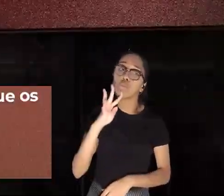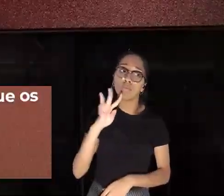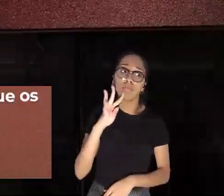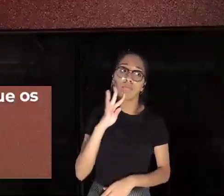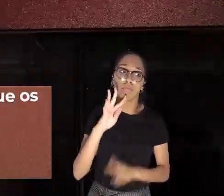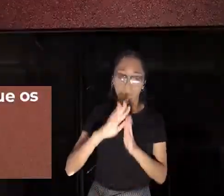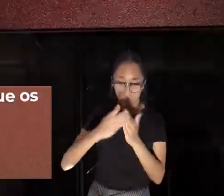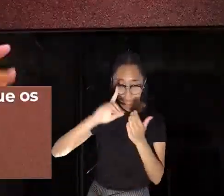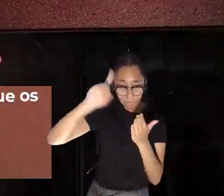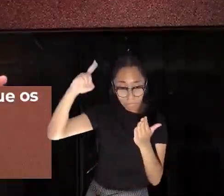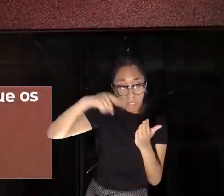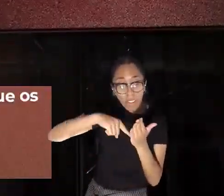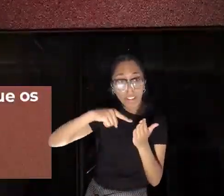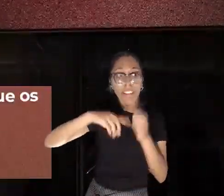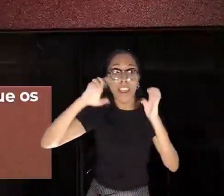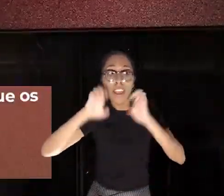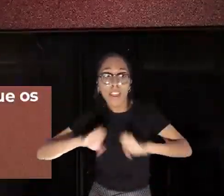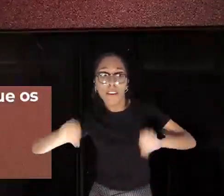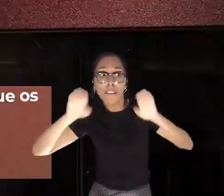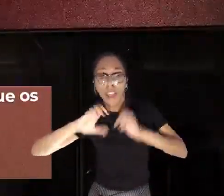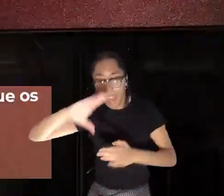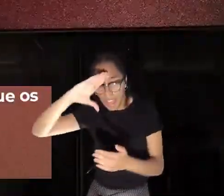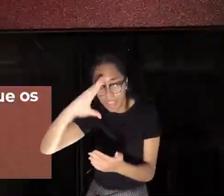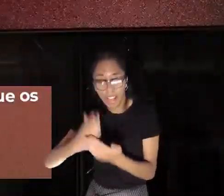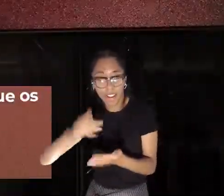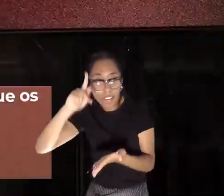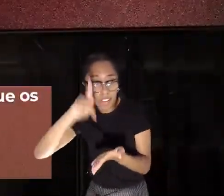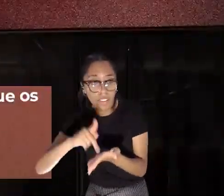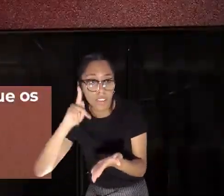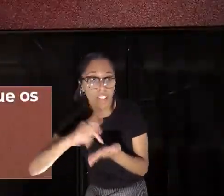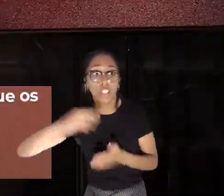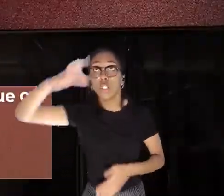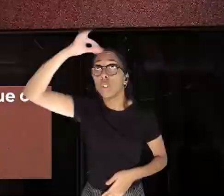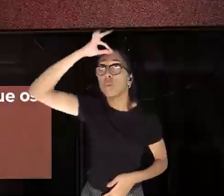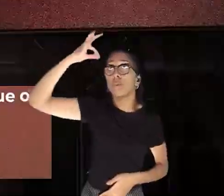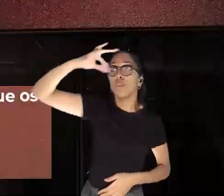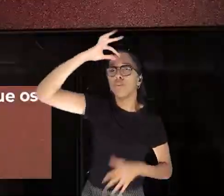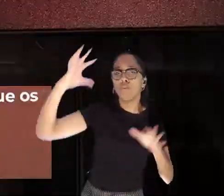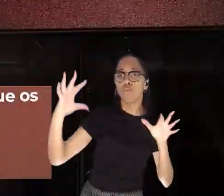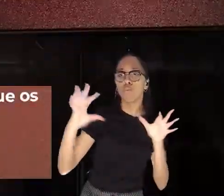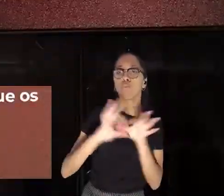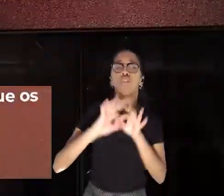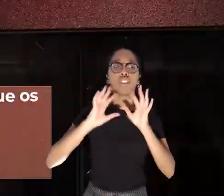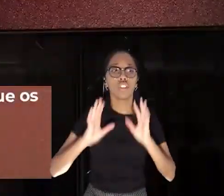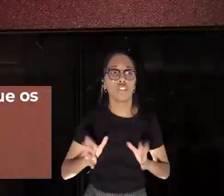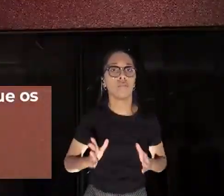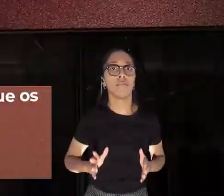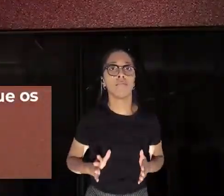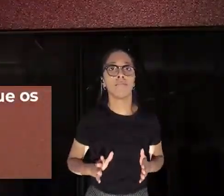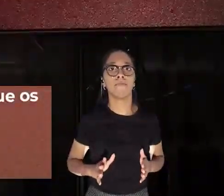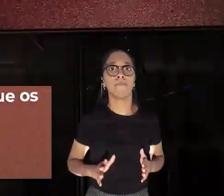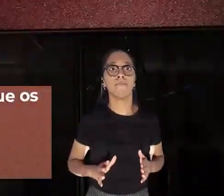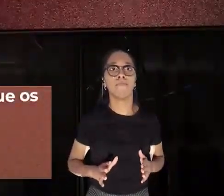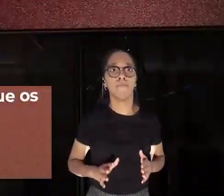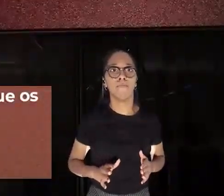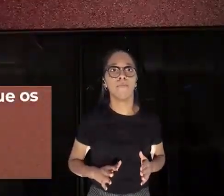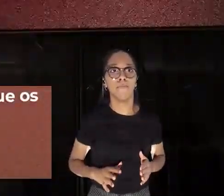no evangelho, na pregação, quem selou você? Vocês foram selados em Cristo com